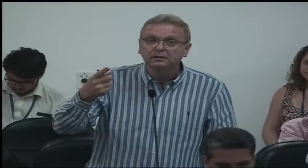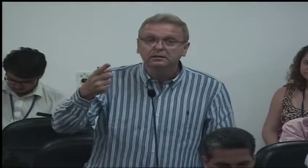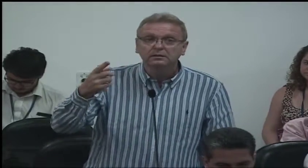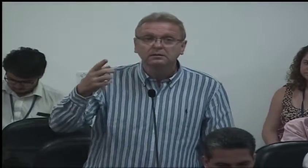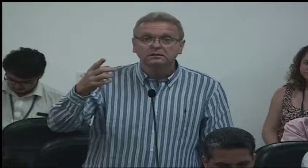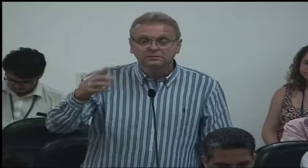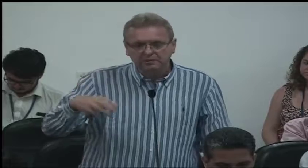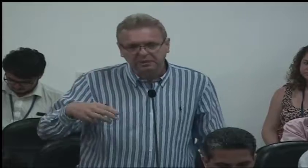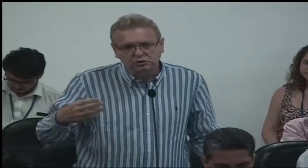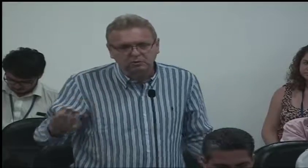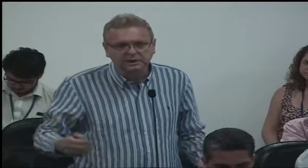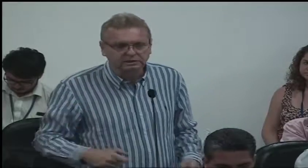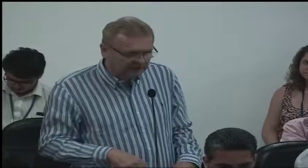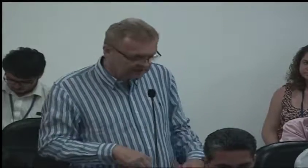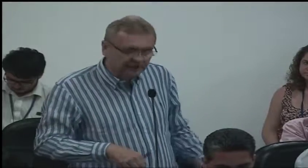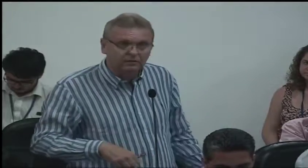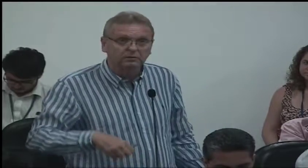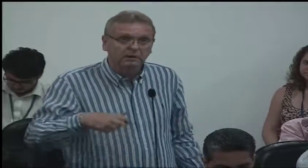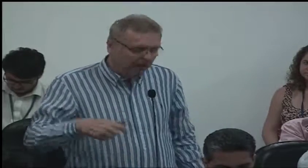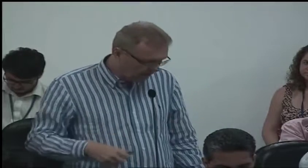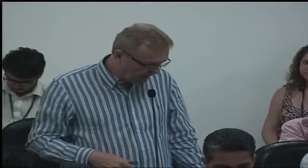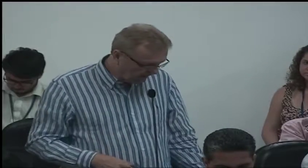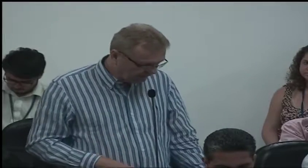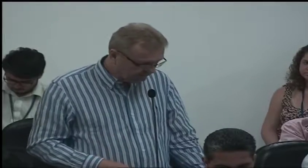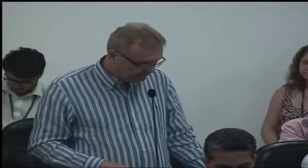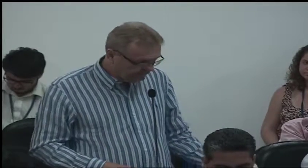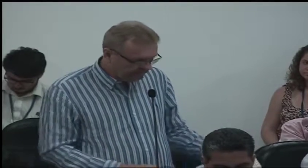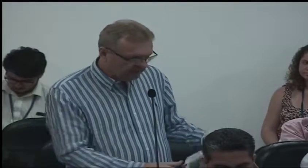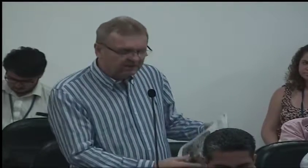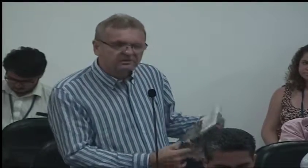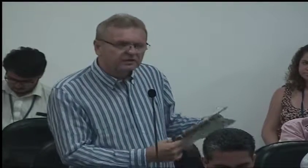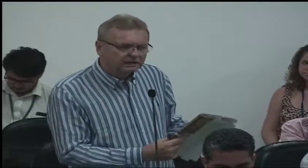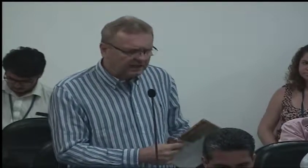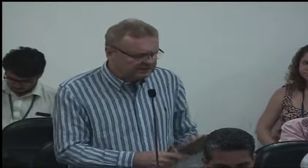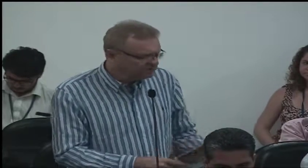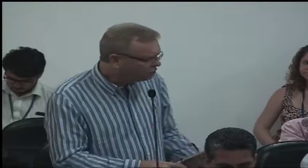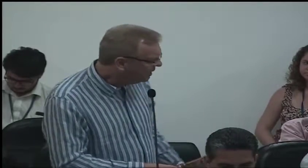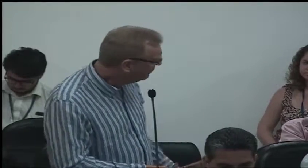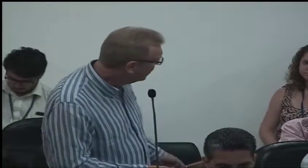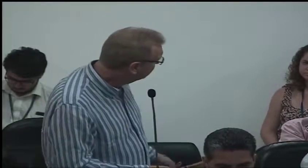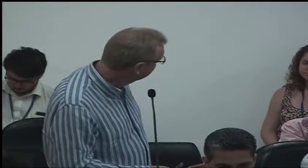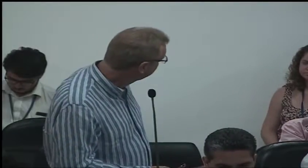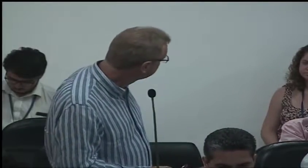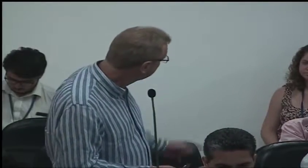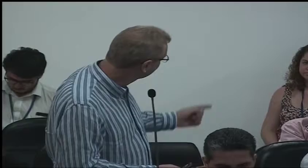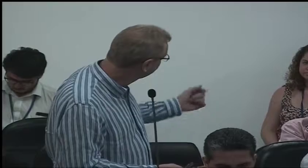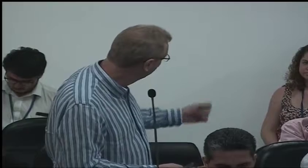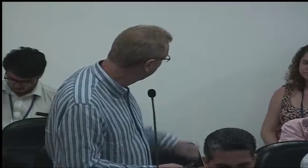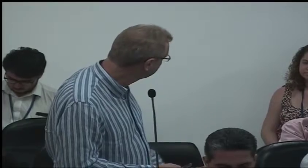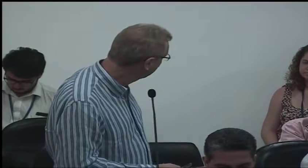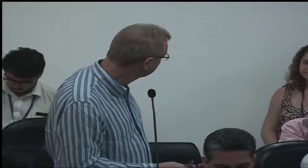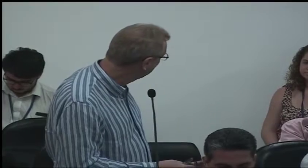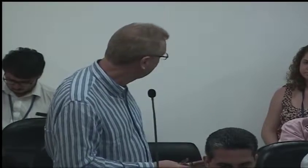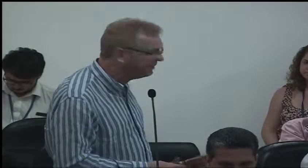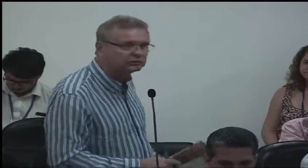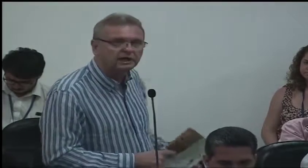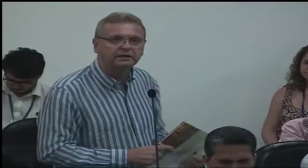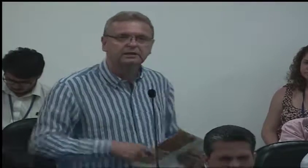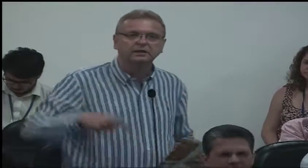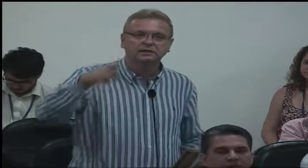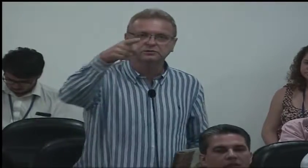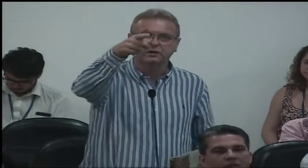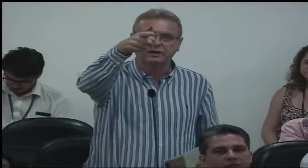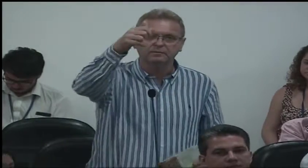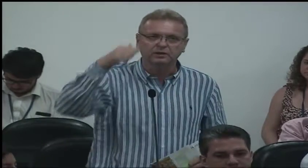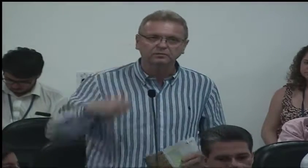ser. Se a pessoa acha que está certo. Agora, gastamos quanto, vereador? 900 mil reais com a escola lá do